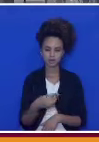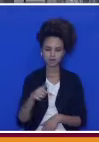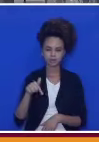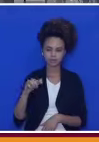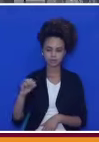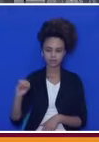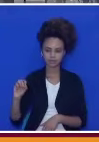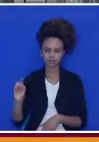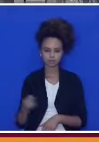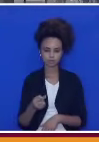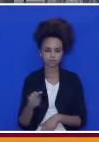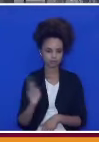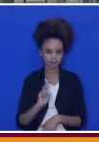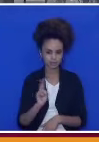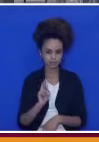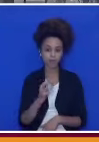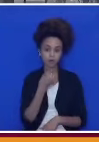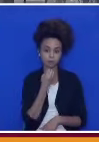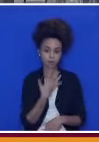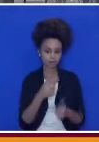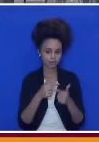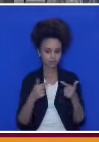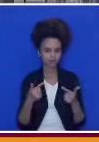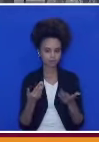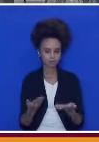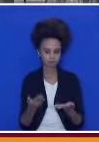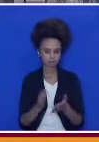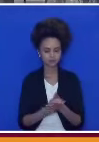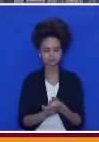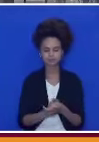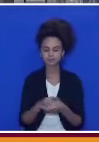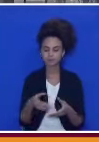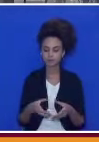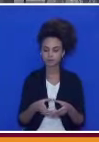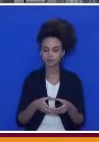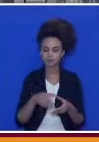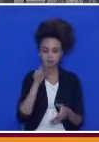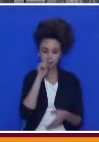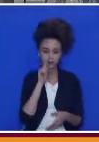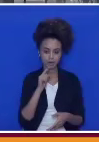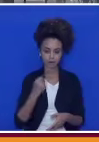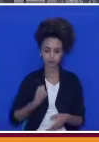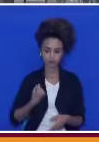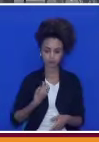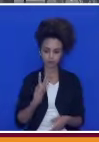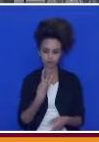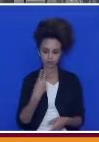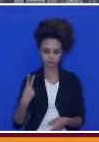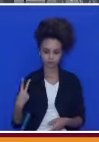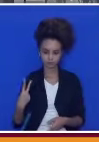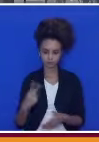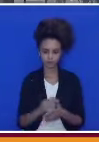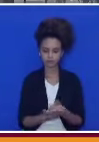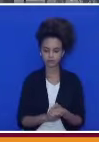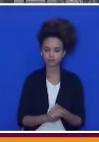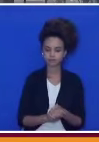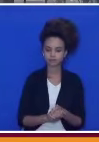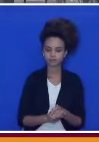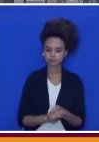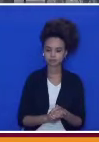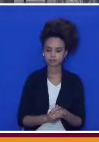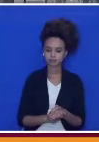R$ 1.700.000. Boa sorte para você. Bola amarela, número 32. Amarela, 32. Foram sorteados 10 números, faltam